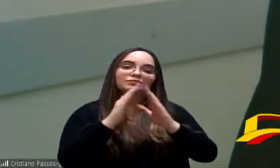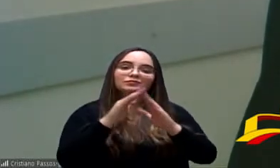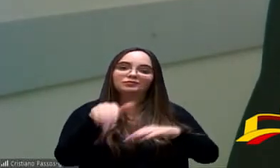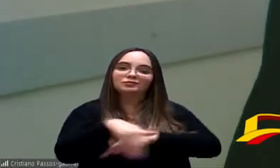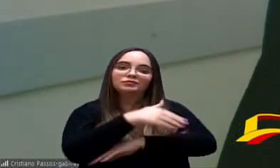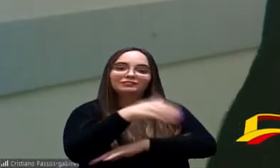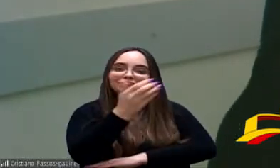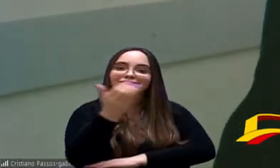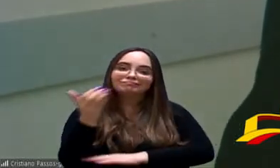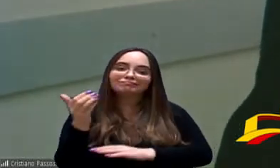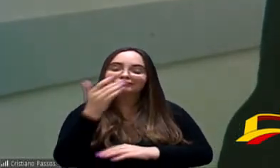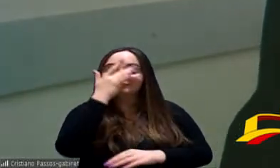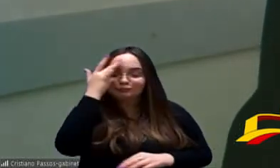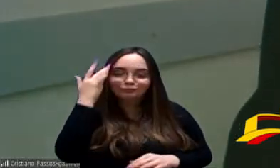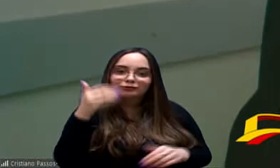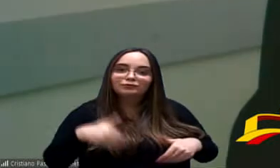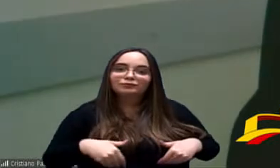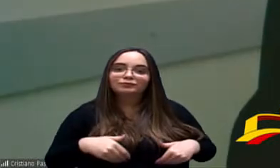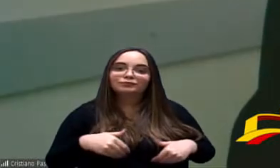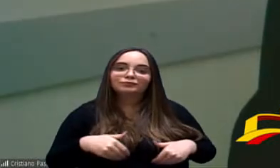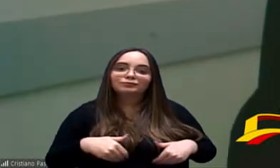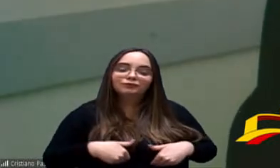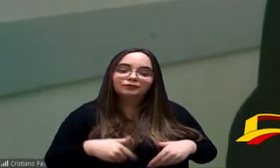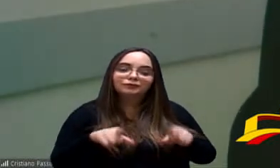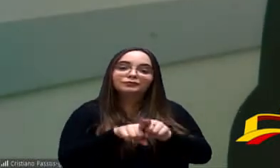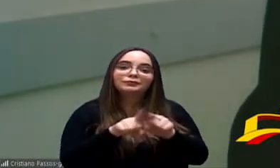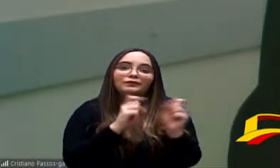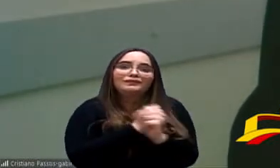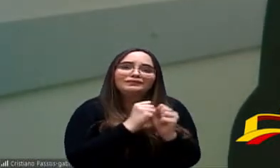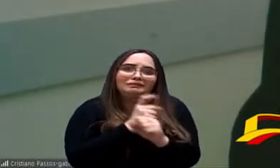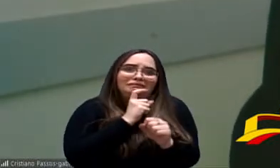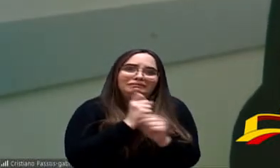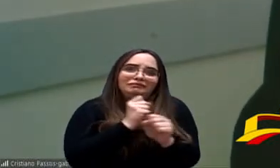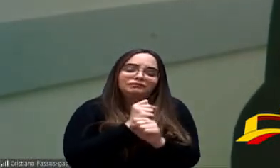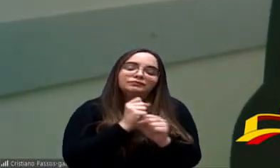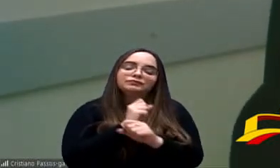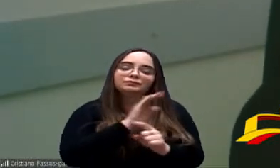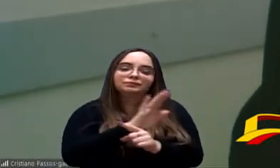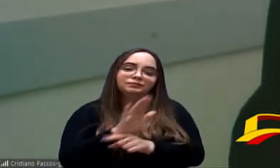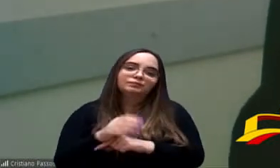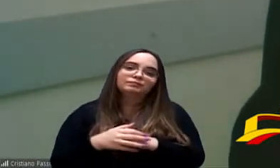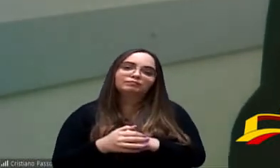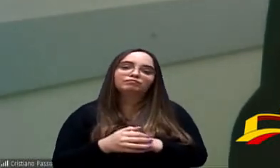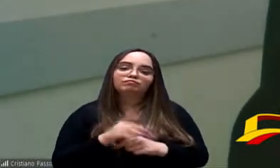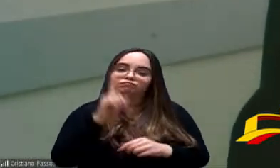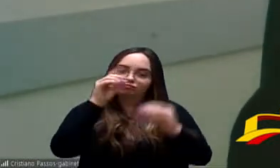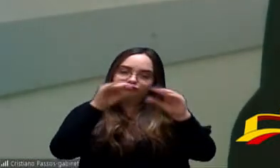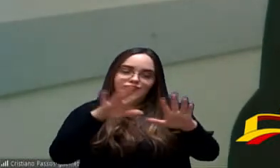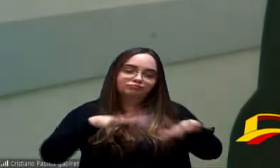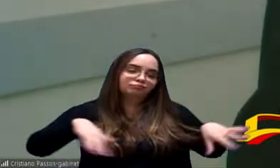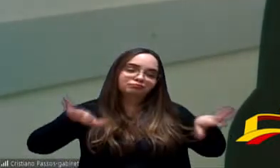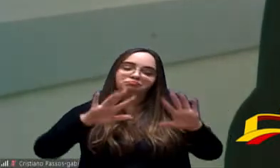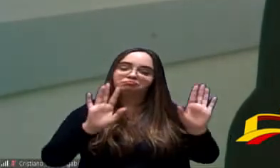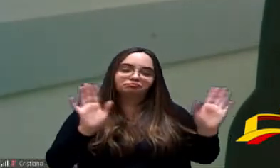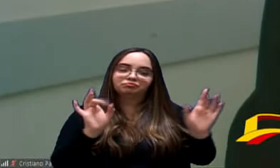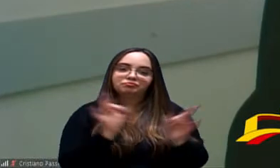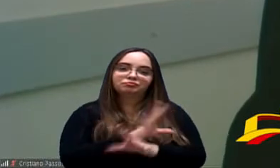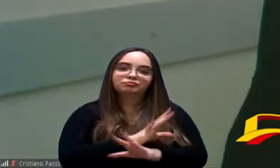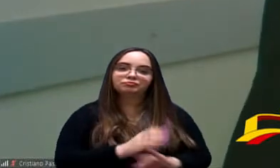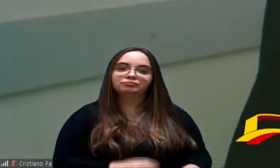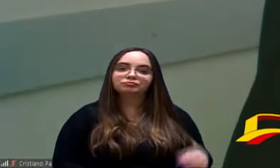frio que nós tivemos, houve ontem um trabalho com SOS. Deus abençoe a todos, é somente isso, senhor presidente.